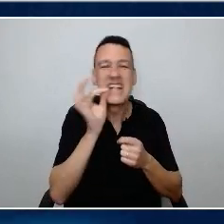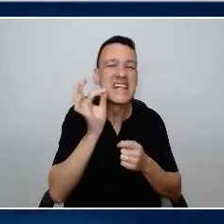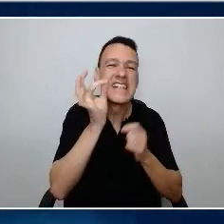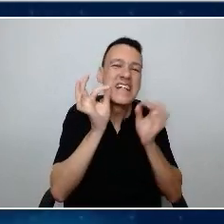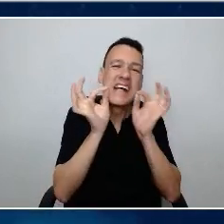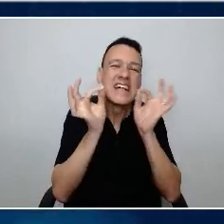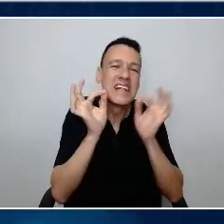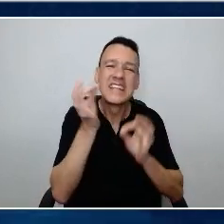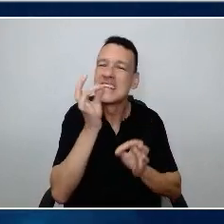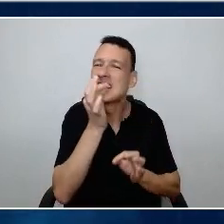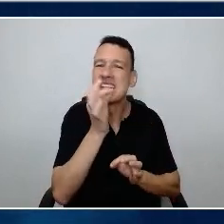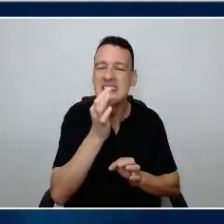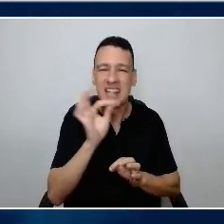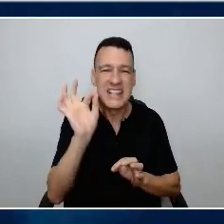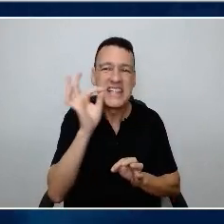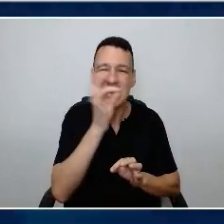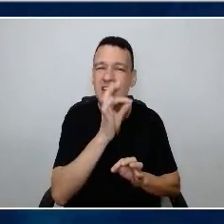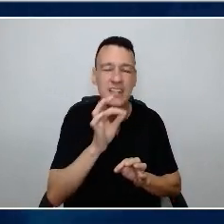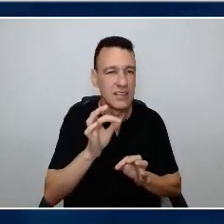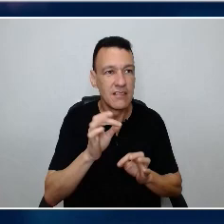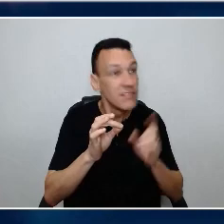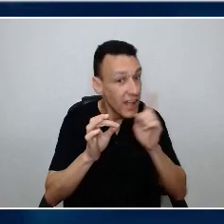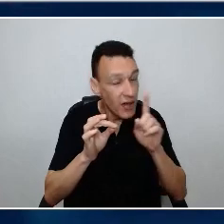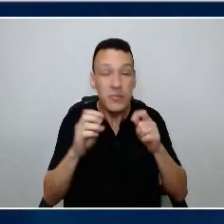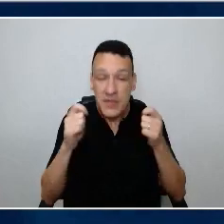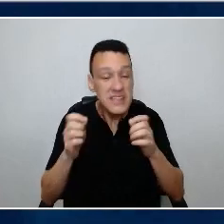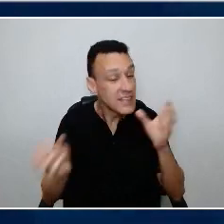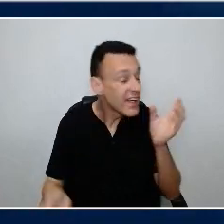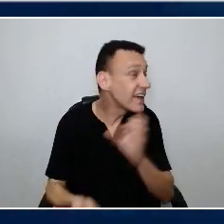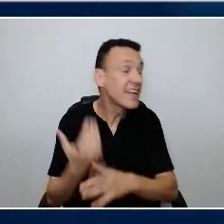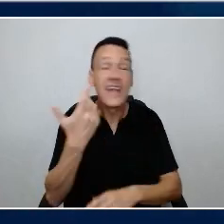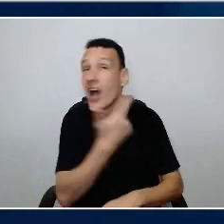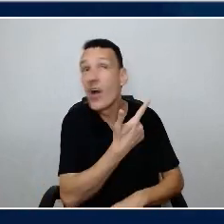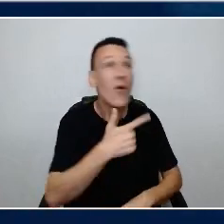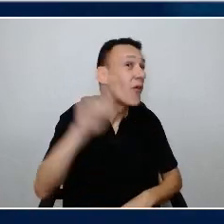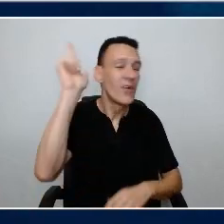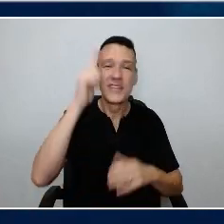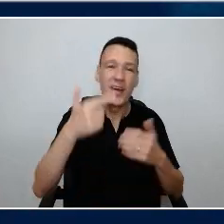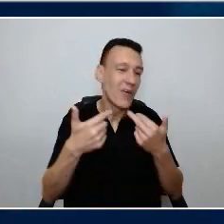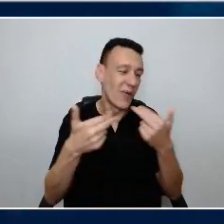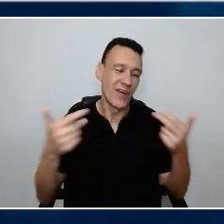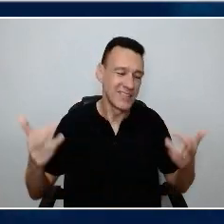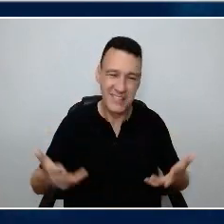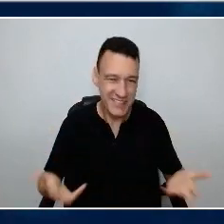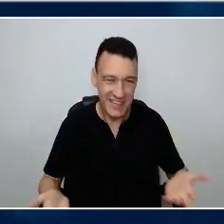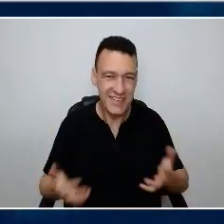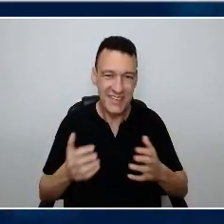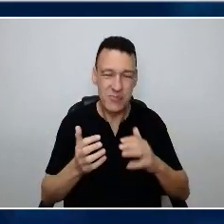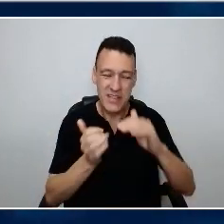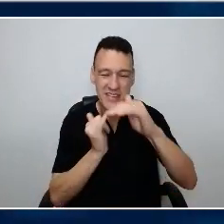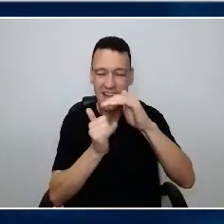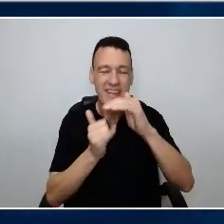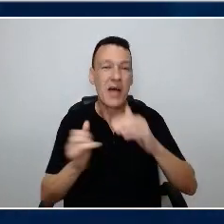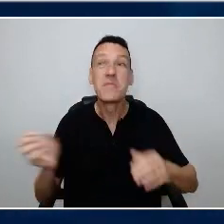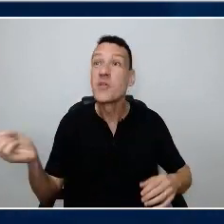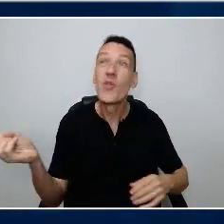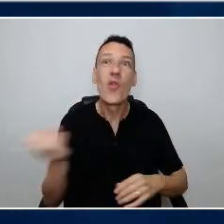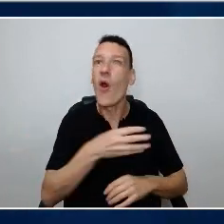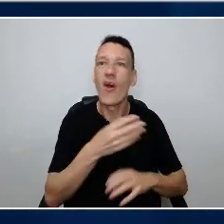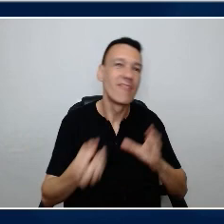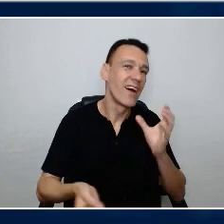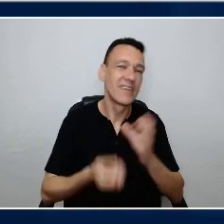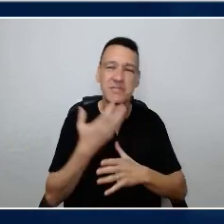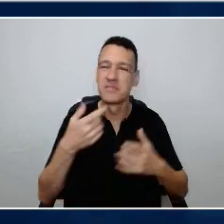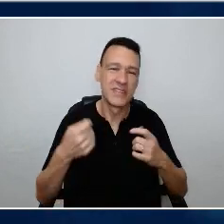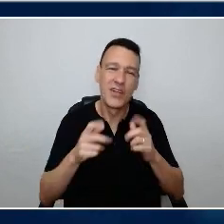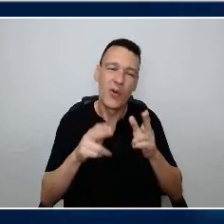dente seria Maravilha enfim tipo Zé delivery não tô zoando e bom alguém tem alguma pergunta para